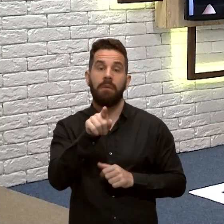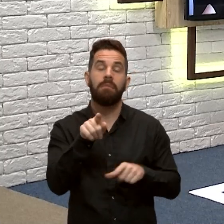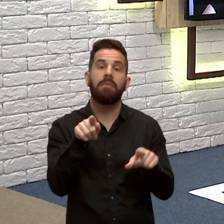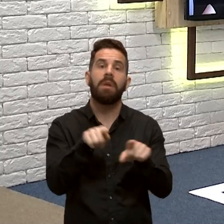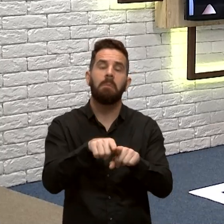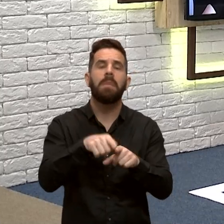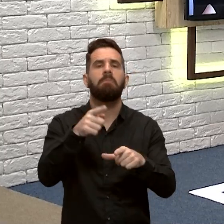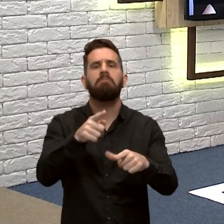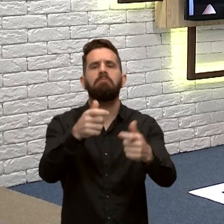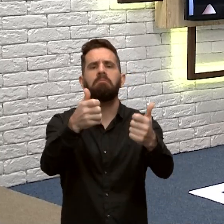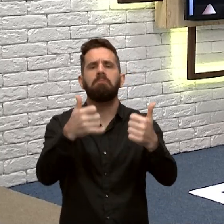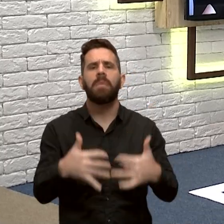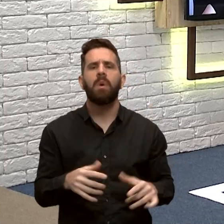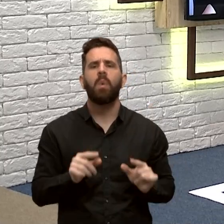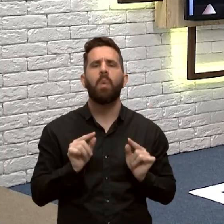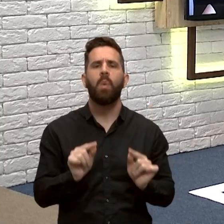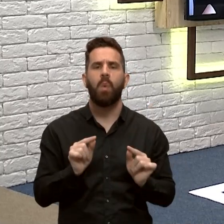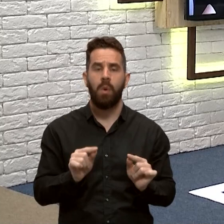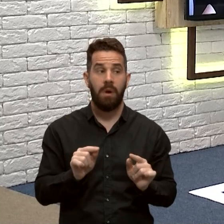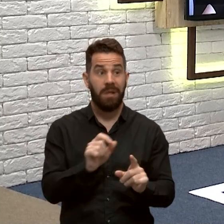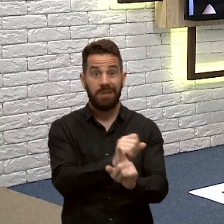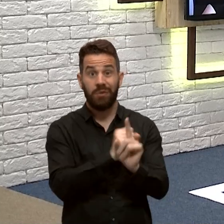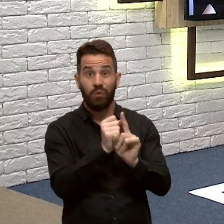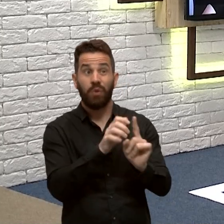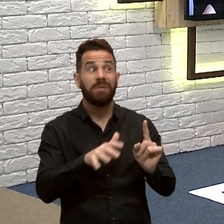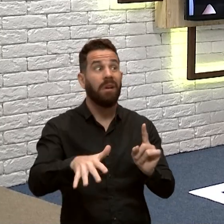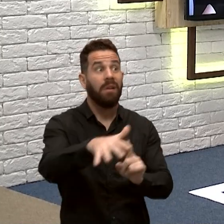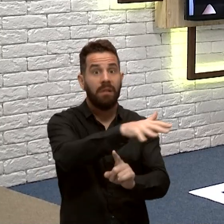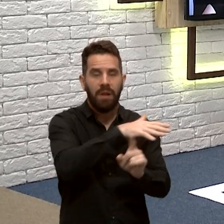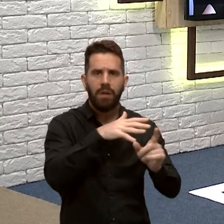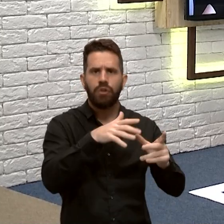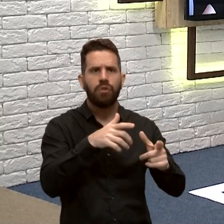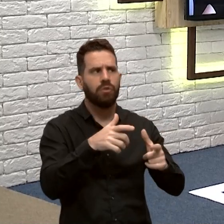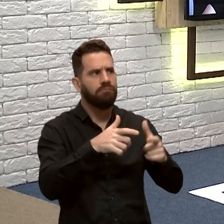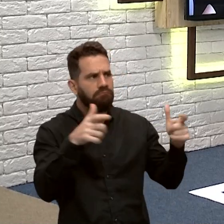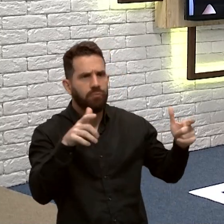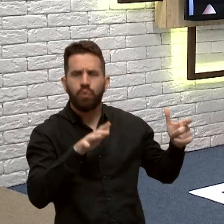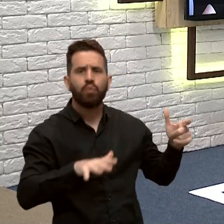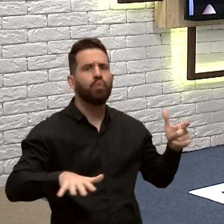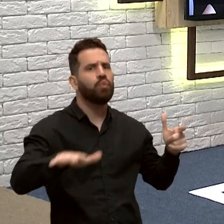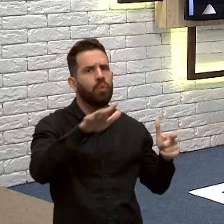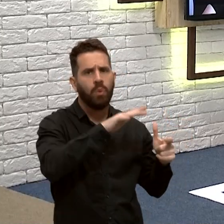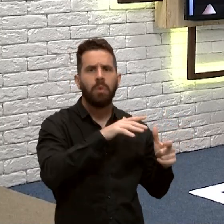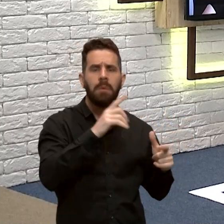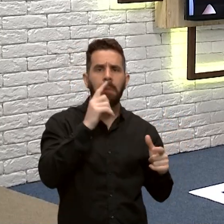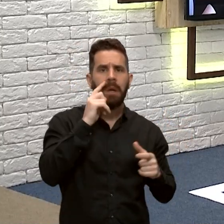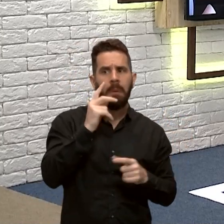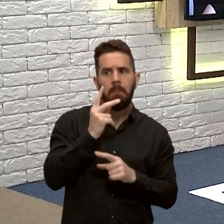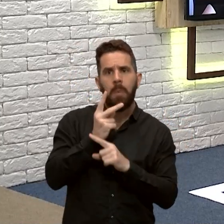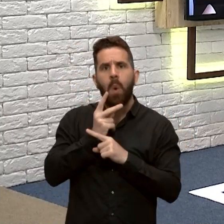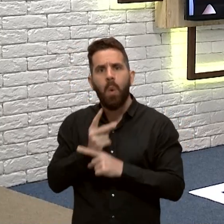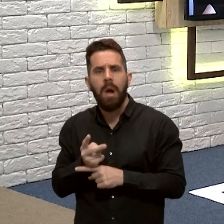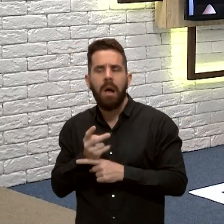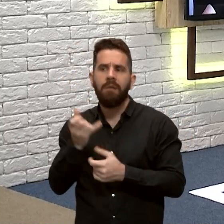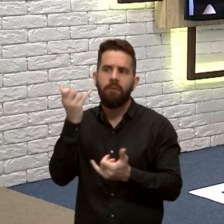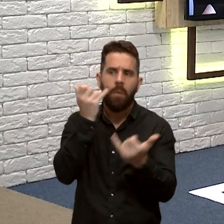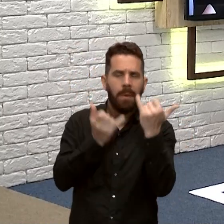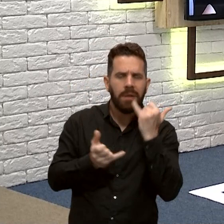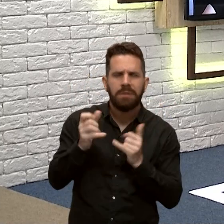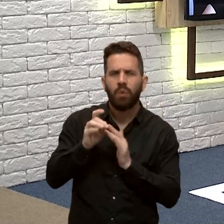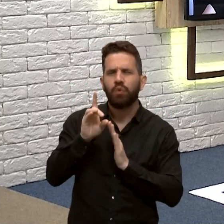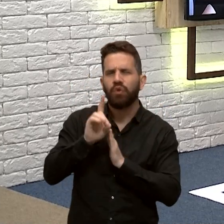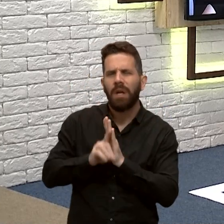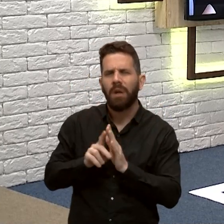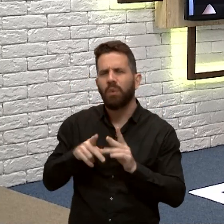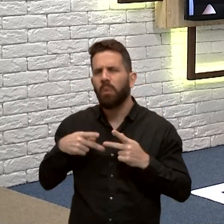também a importância da sociedade em geral buscar saber mais sobre direitos humanos, como disse a professora Janaína, né?